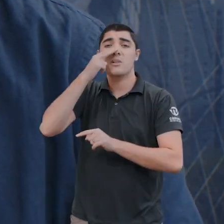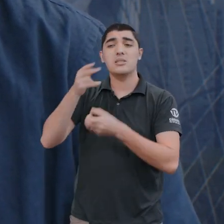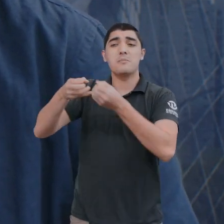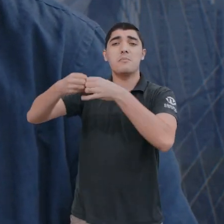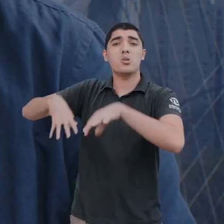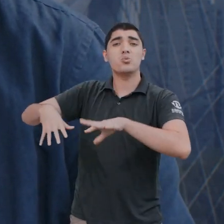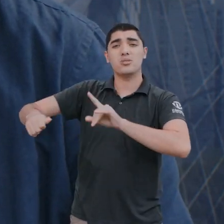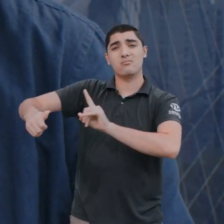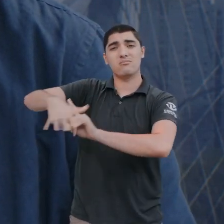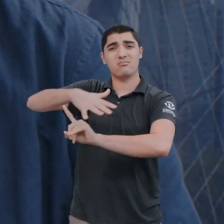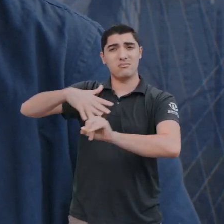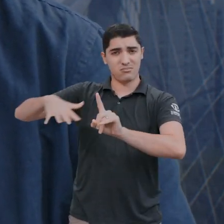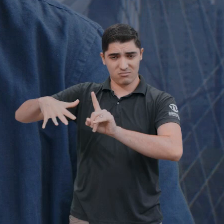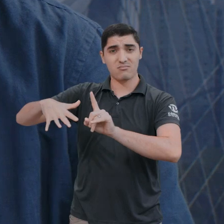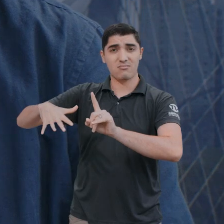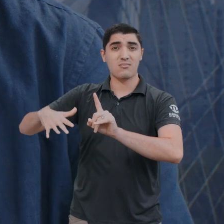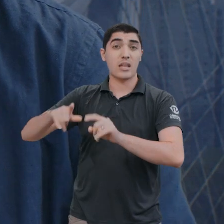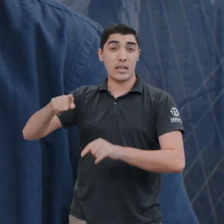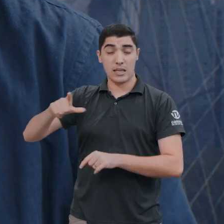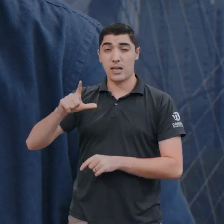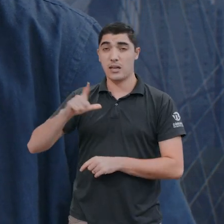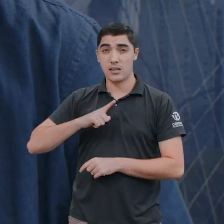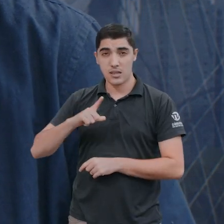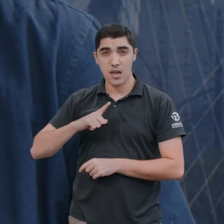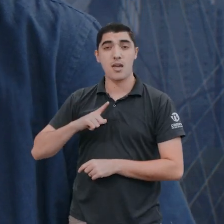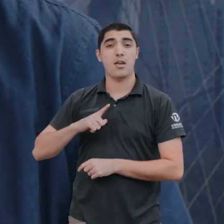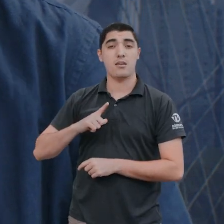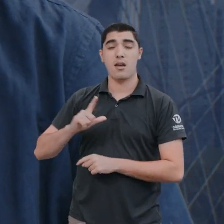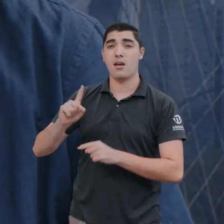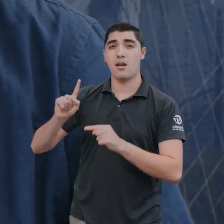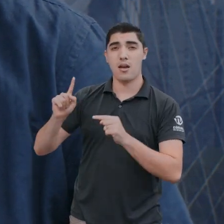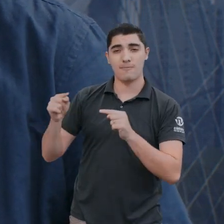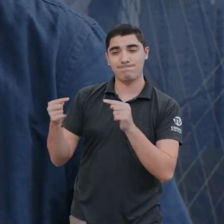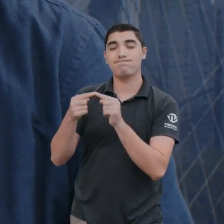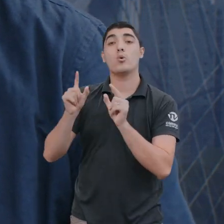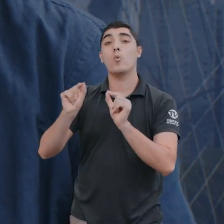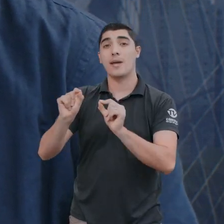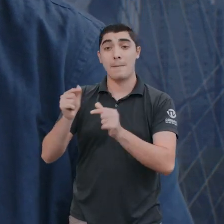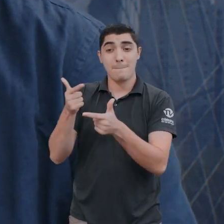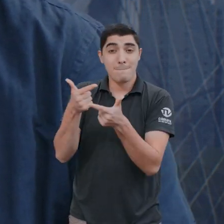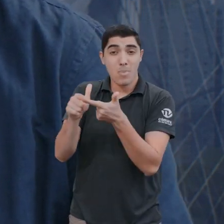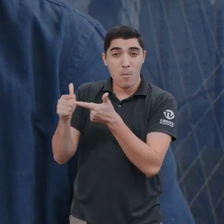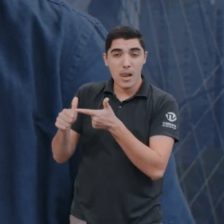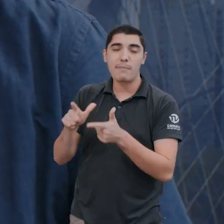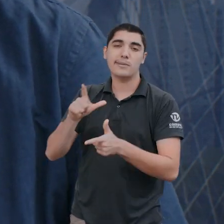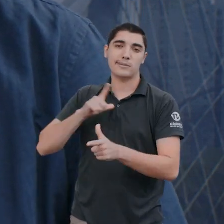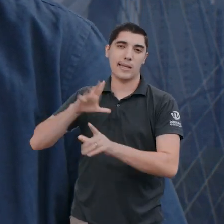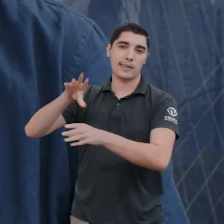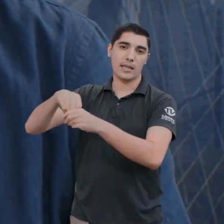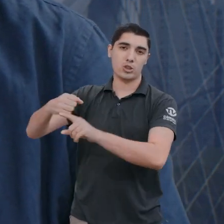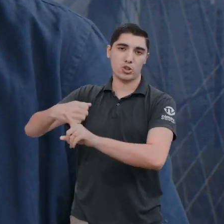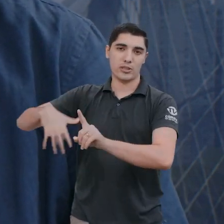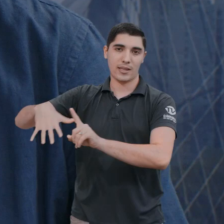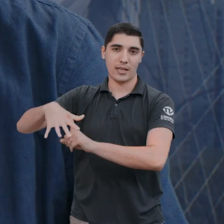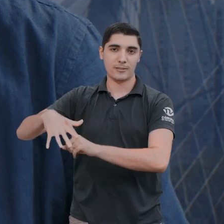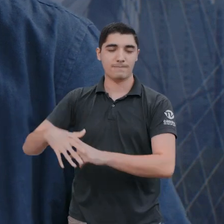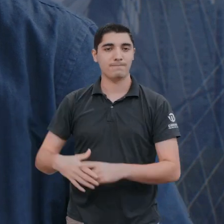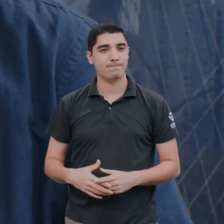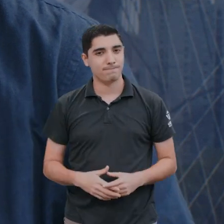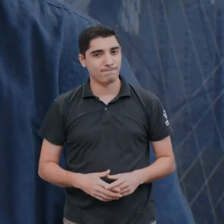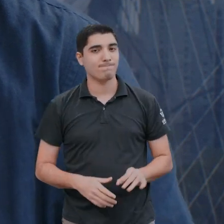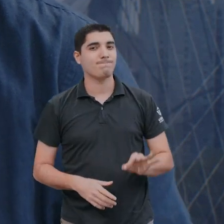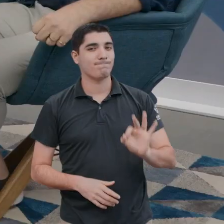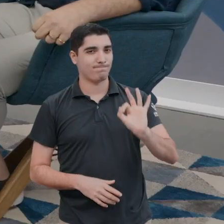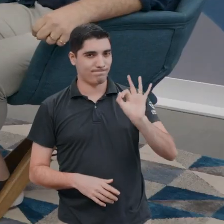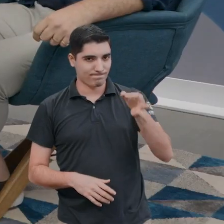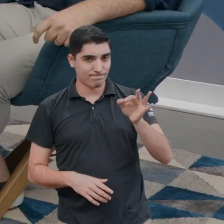que prejudica o ambiente, uma visão de moda que está totalmente ligada a problemas que a gente tem na sociedade atualmente. Isso